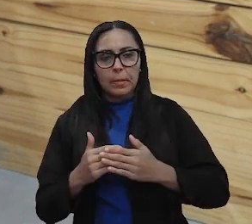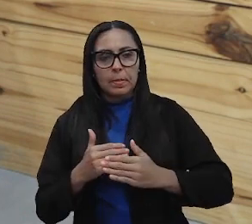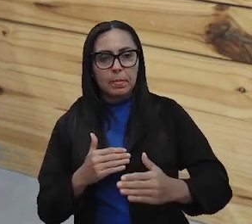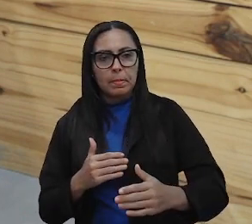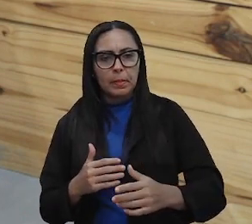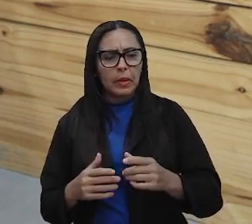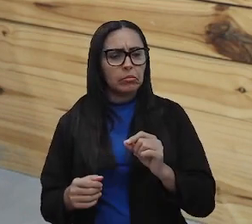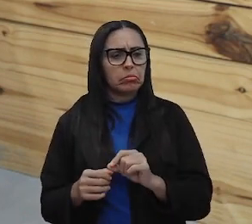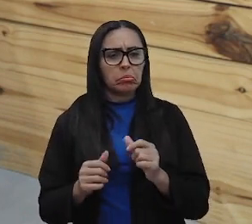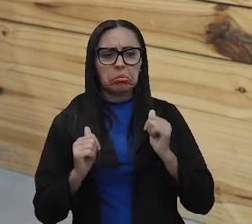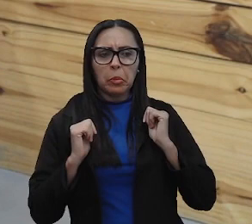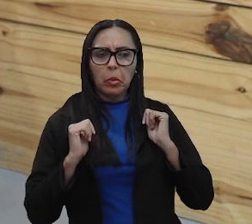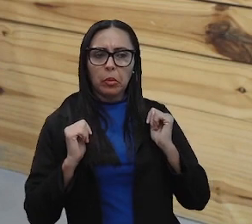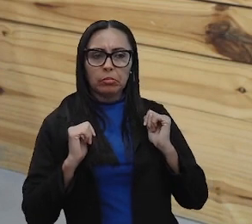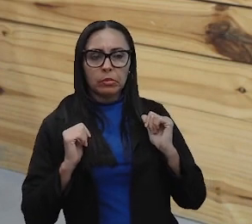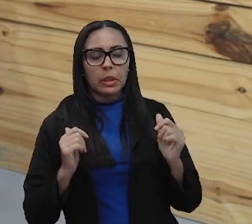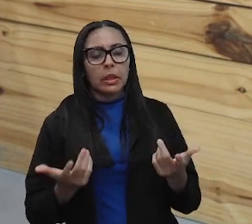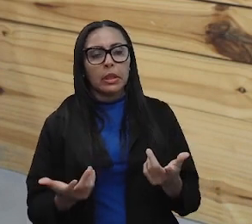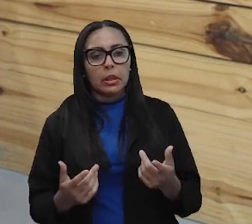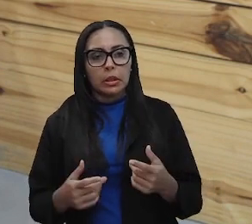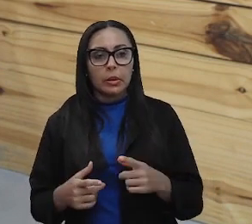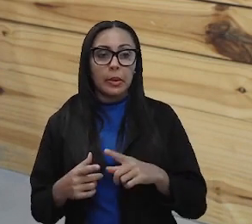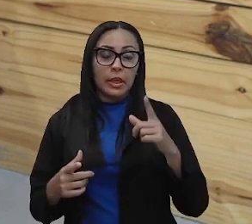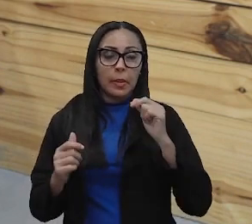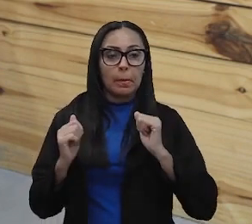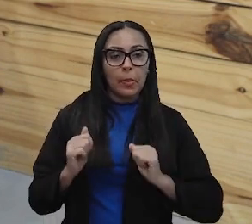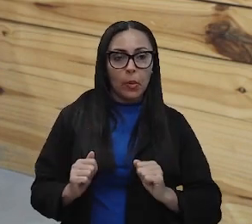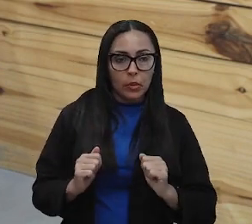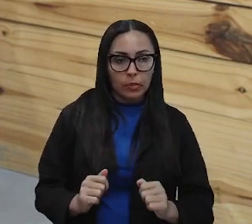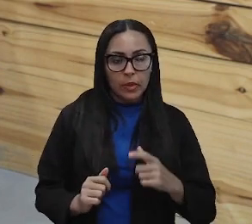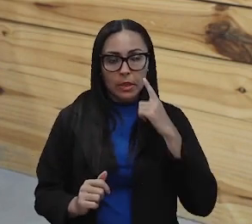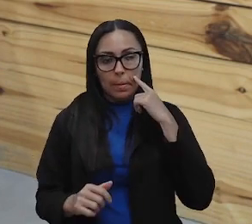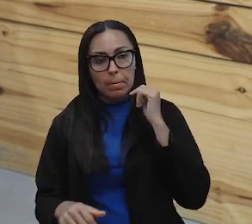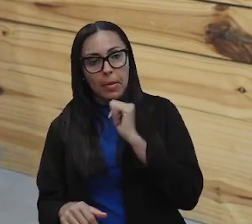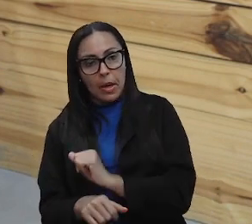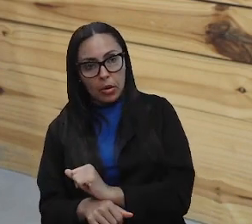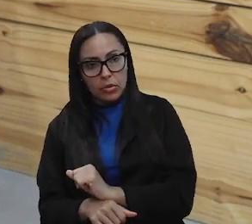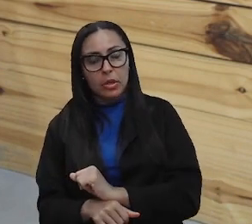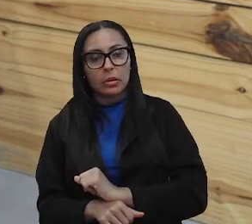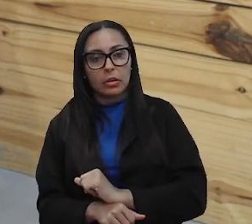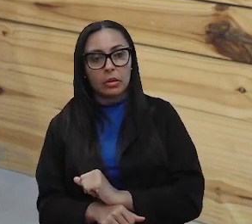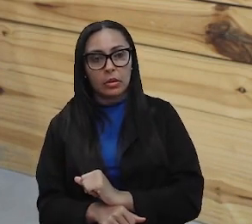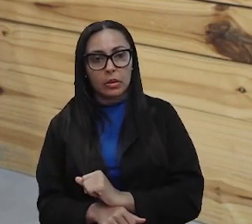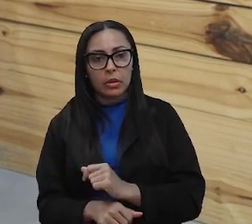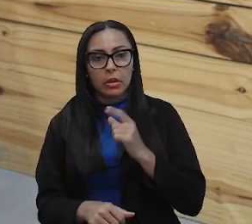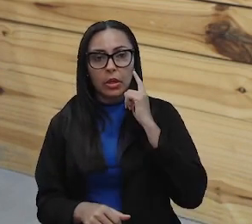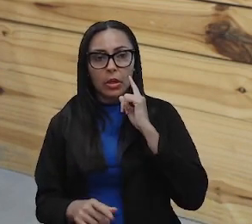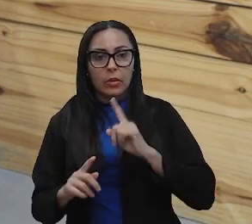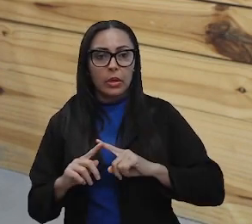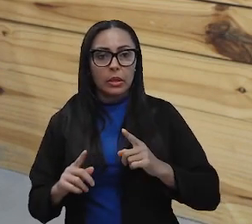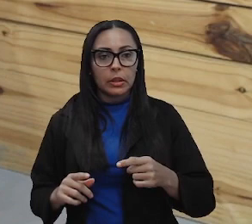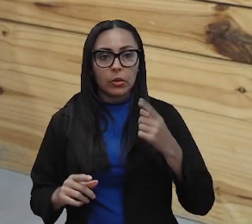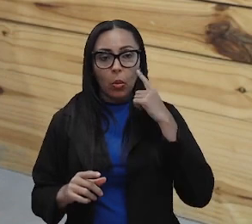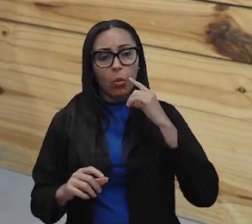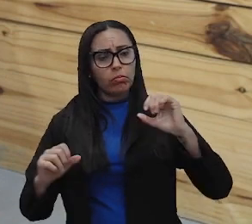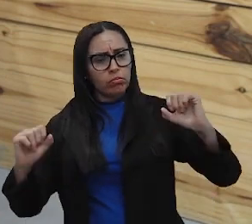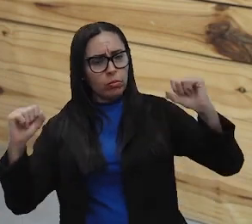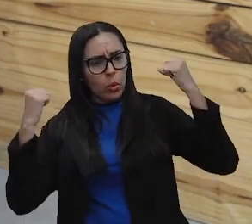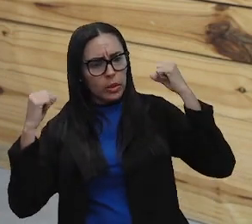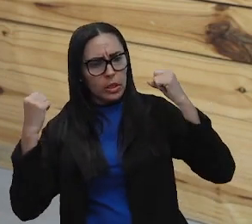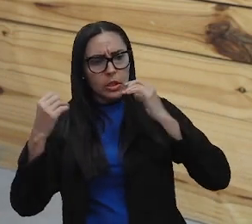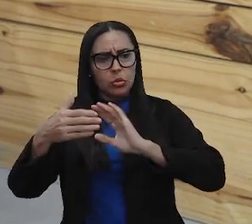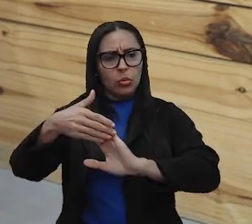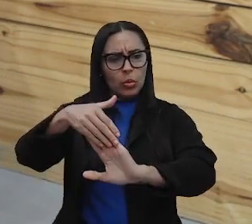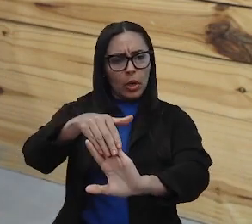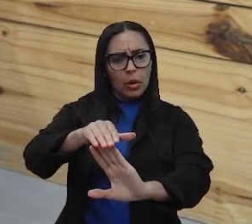nada. Entendo. Então, tanto ele pode fazer a pausa em 15 minutos, como ele pode fazer um exercício de alongamento nesses